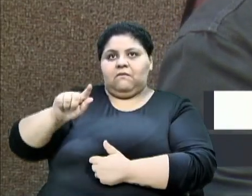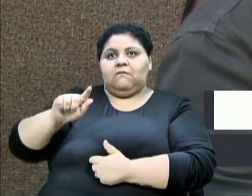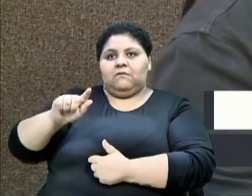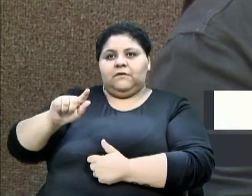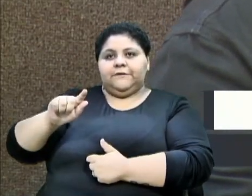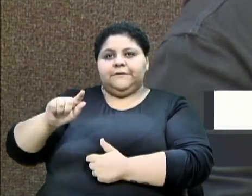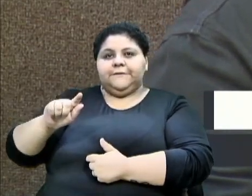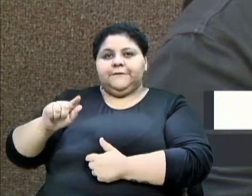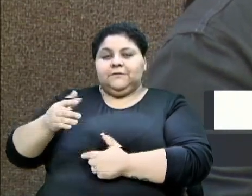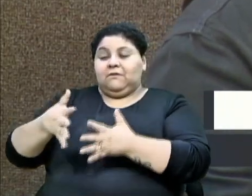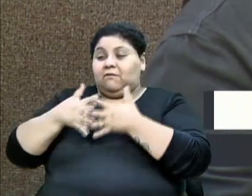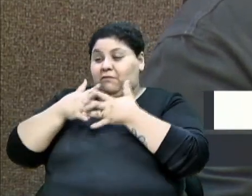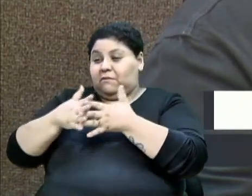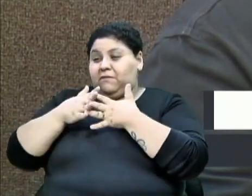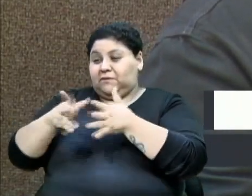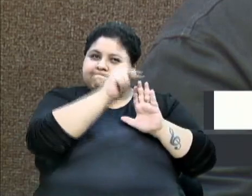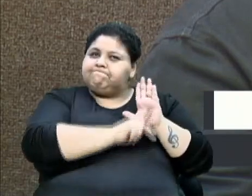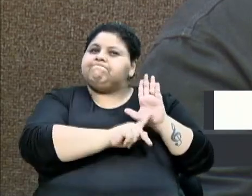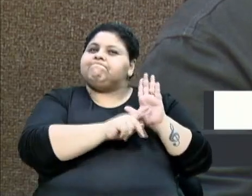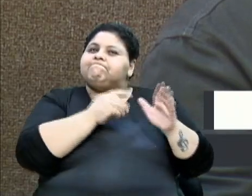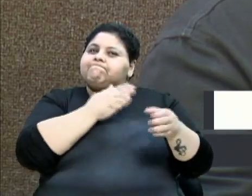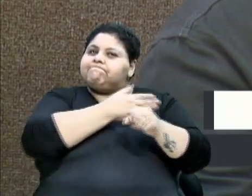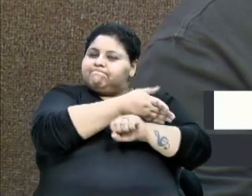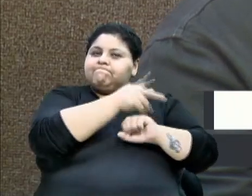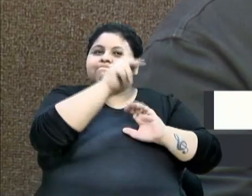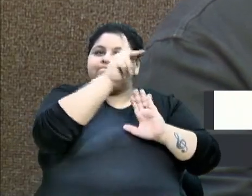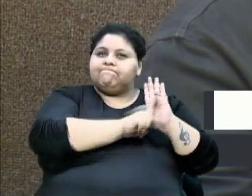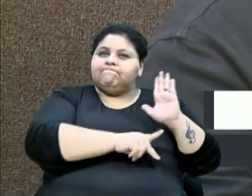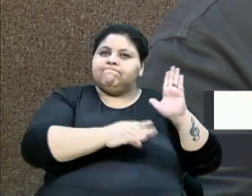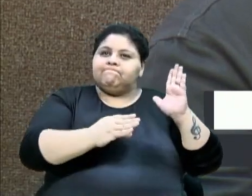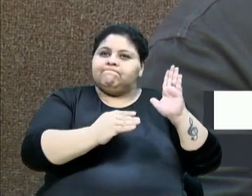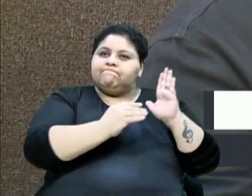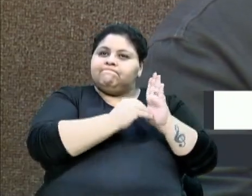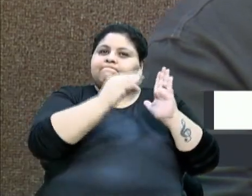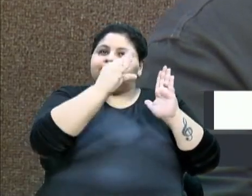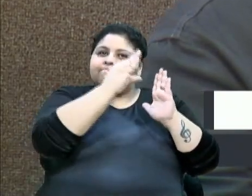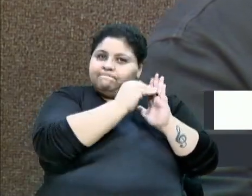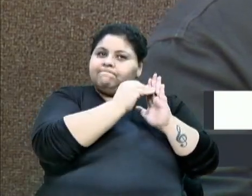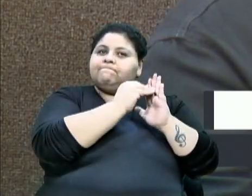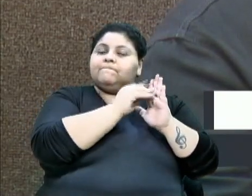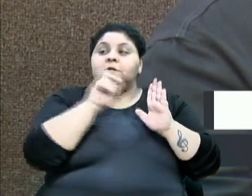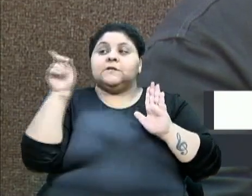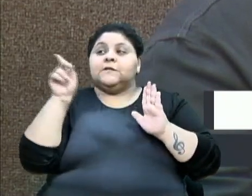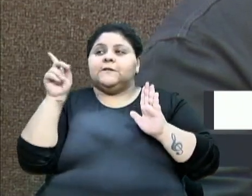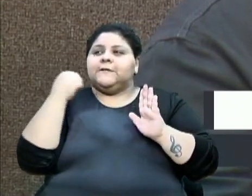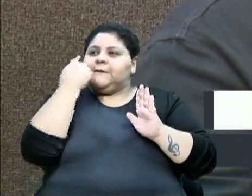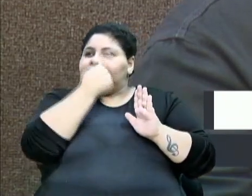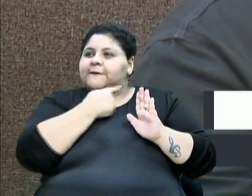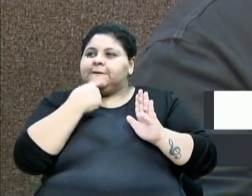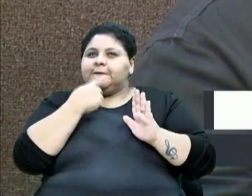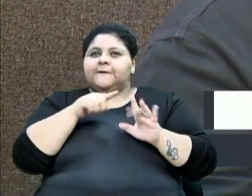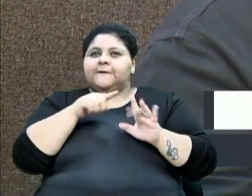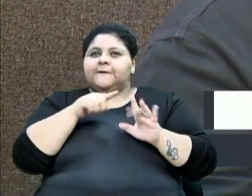foi aumentando, terminou o governo Alceu com 900. O prefeito Cassado, quando ele iniciou o mandato dele, ele